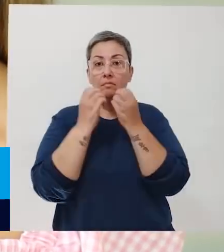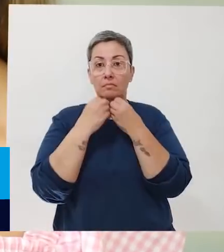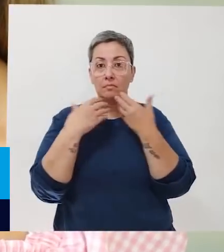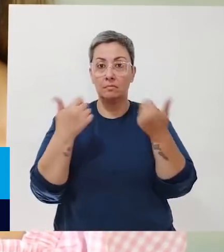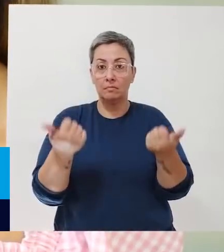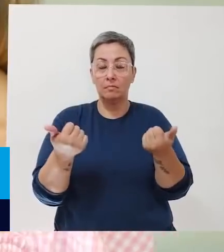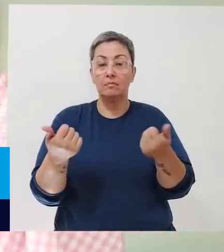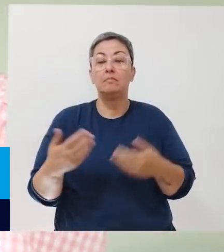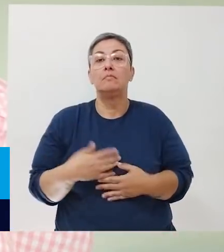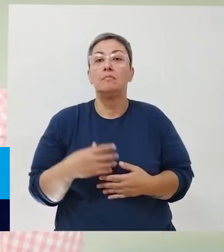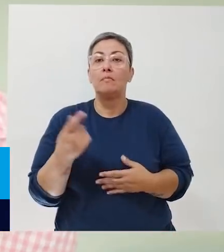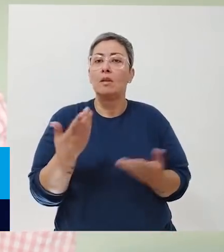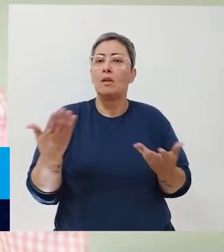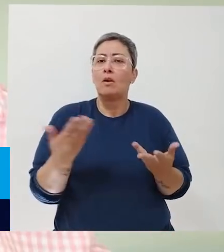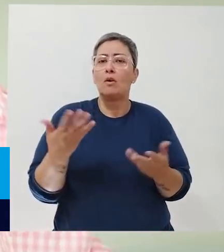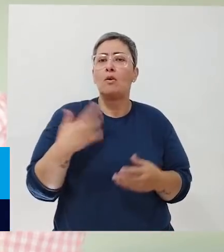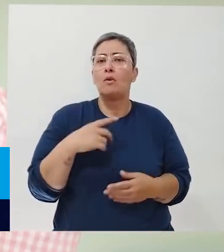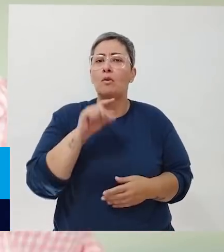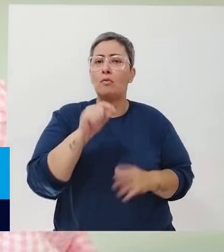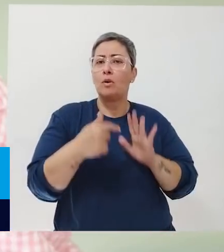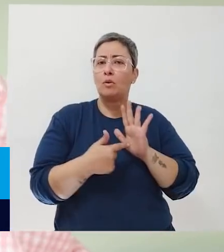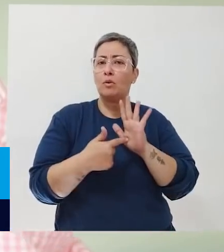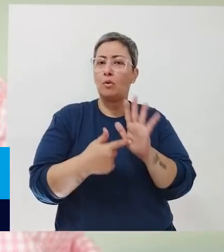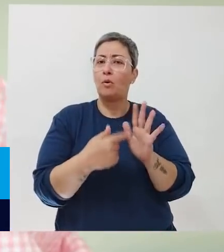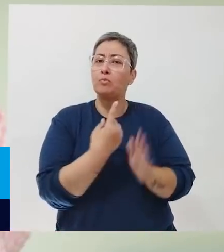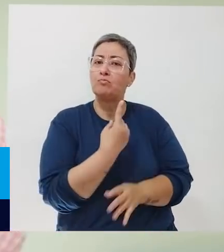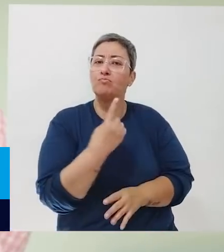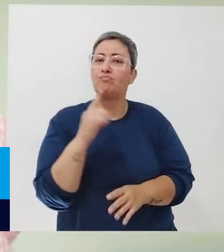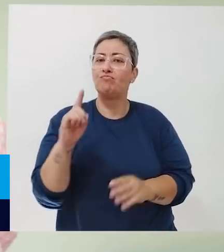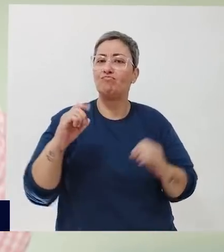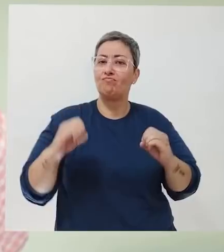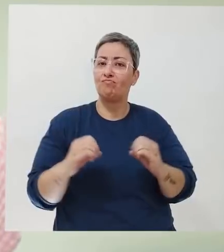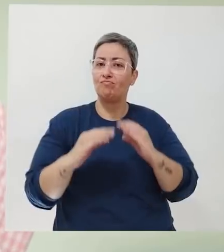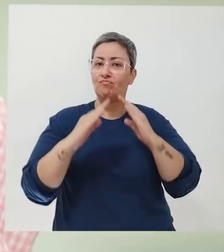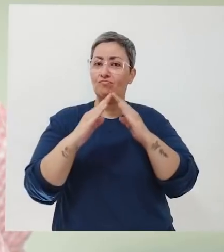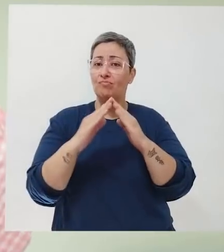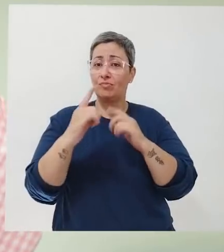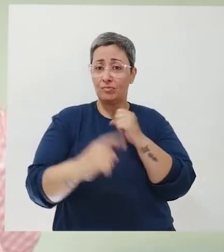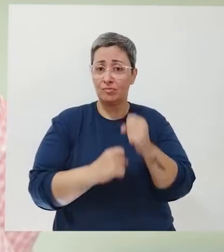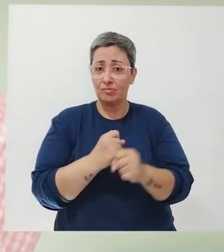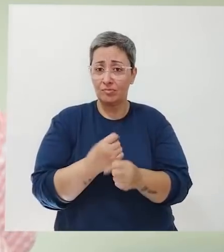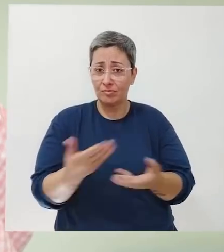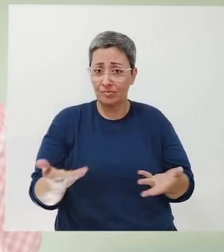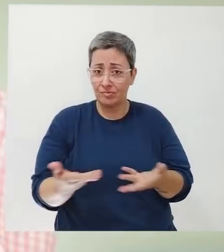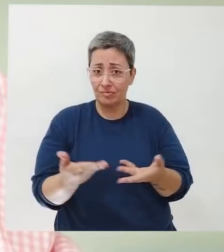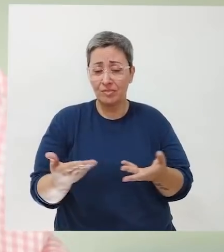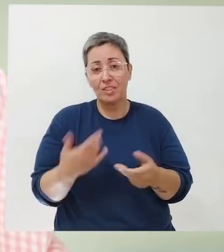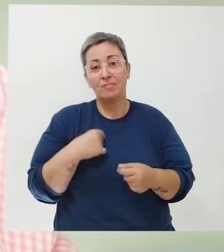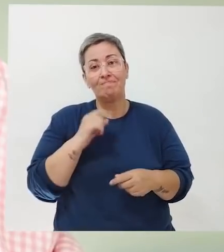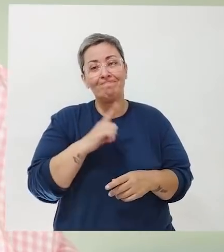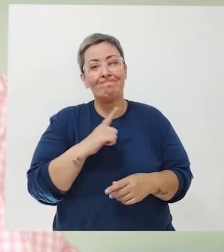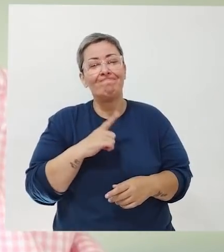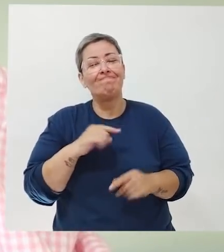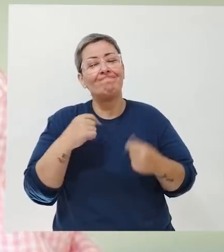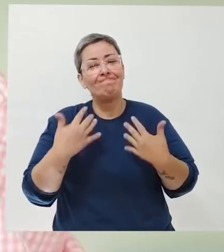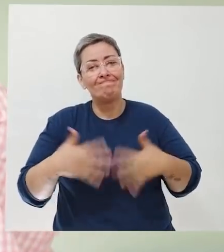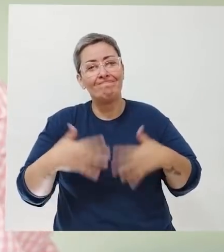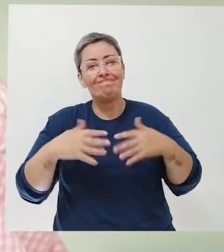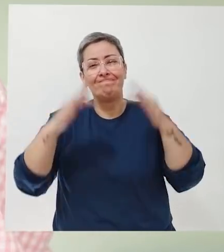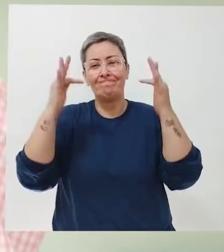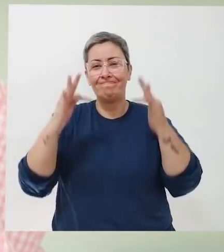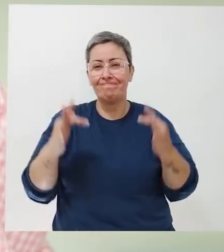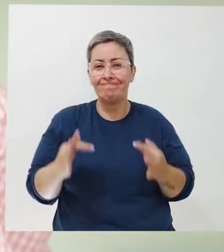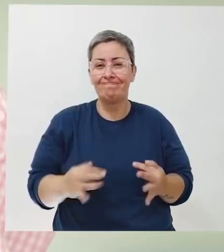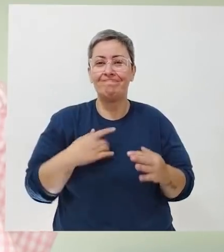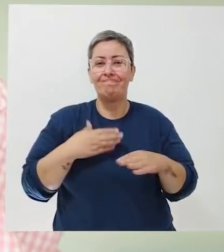Oi, turminha! Como vocês estão? Hoje exibiremos o nosso último programa desse ano e estamos